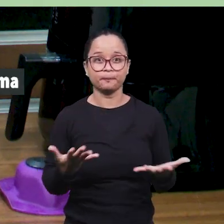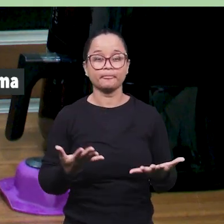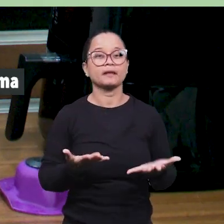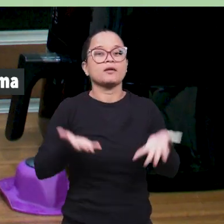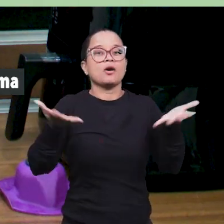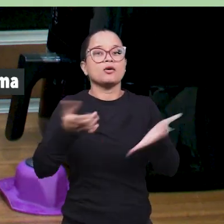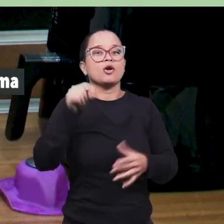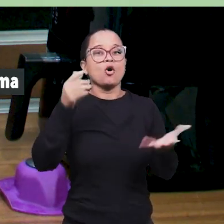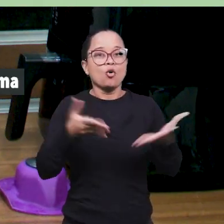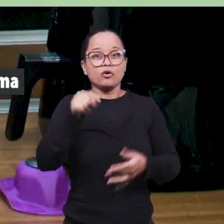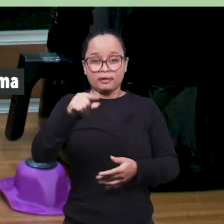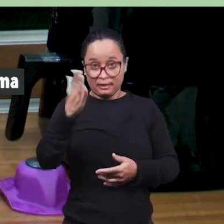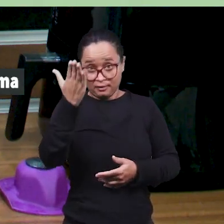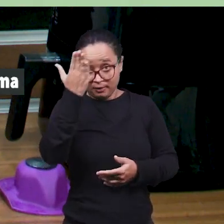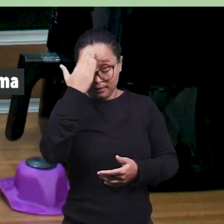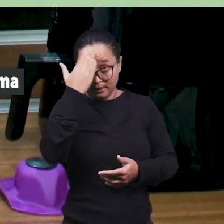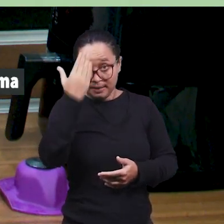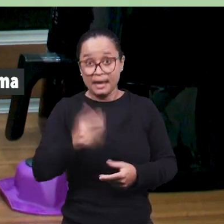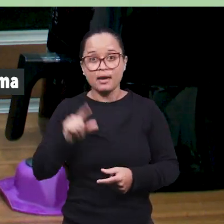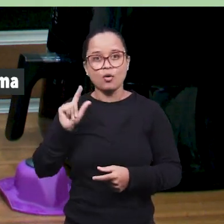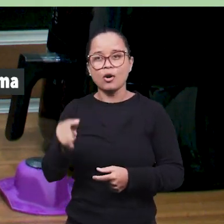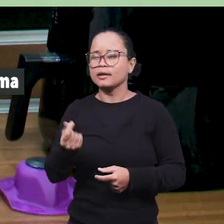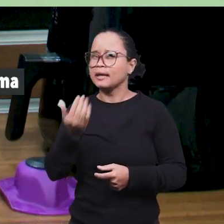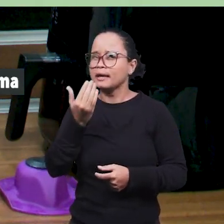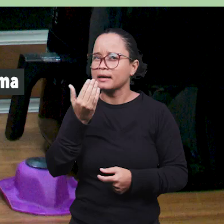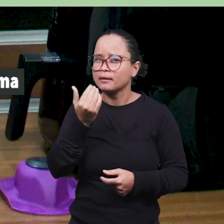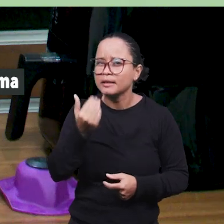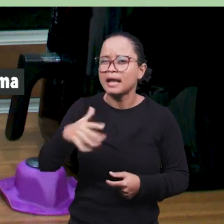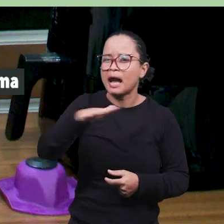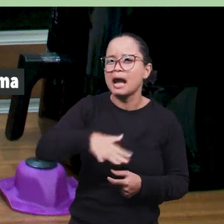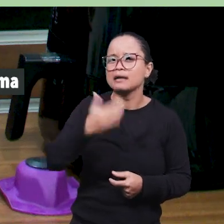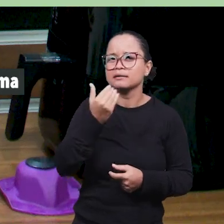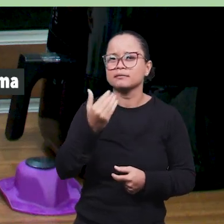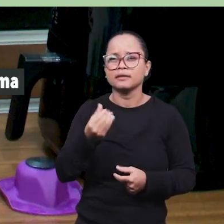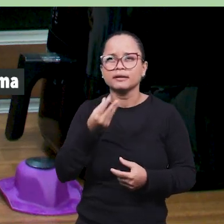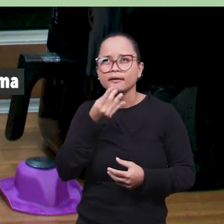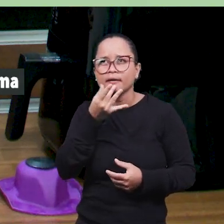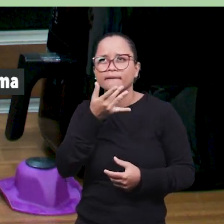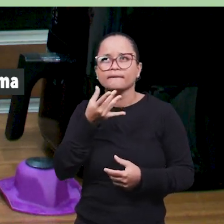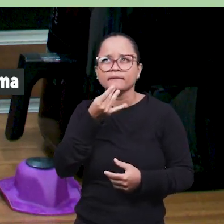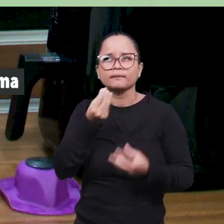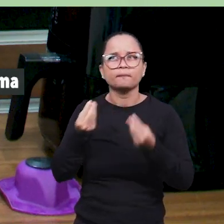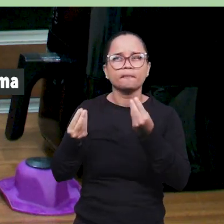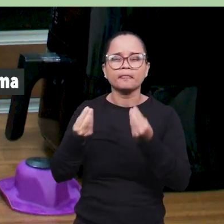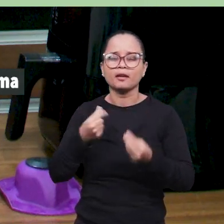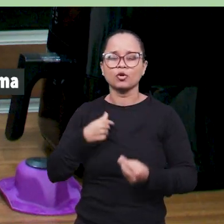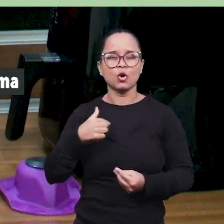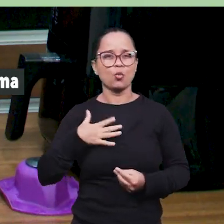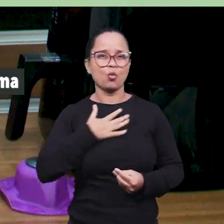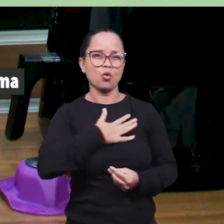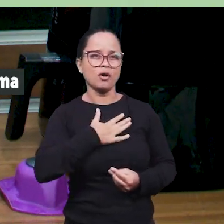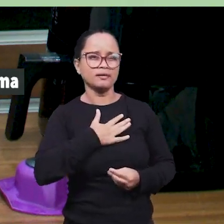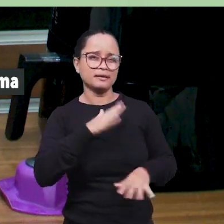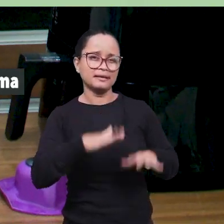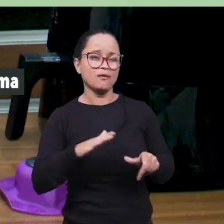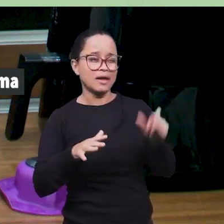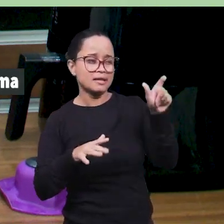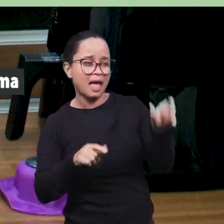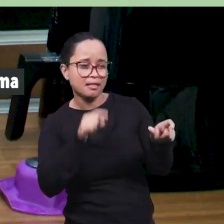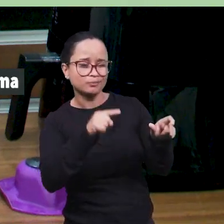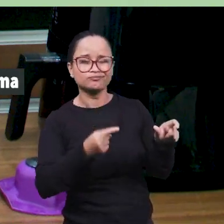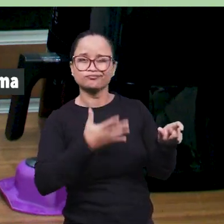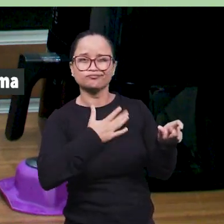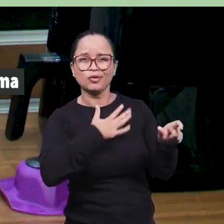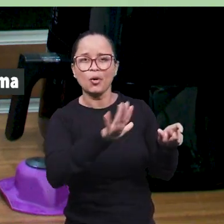vão entender que a gastronomia, ela é tudo uma questão de paladar. O que me agrada pode não agradar a